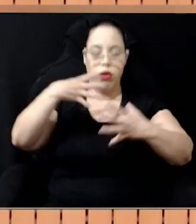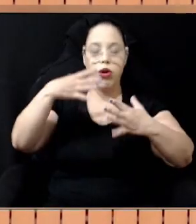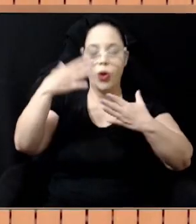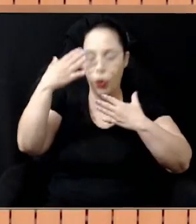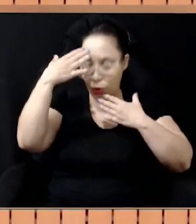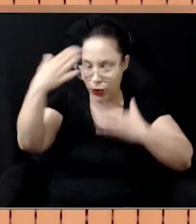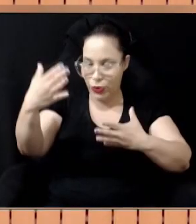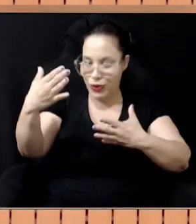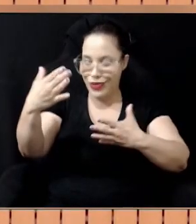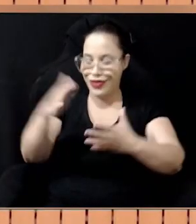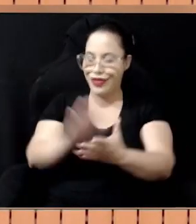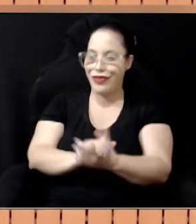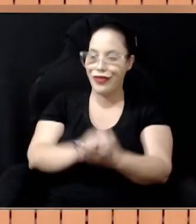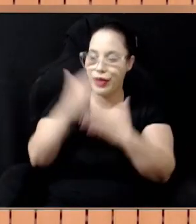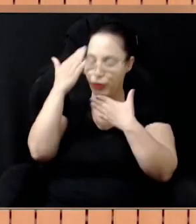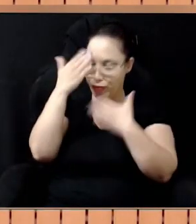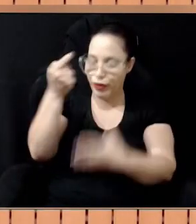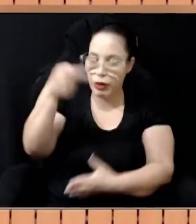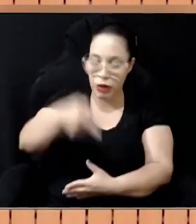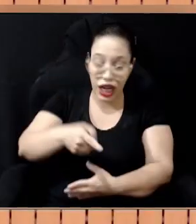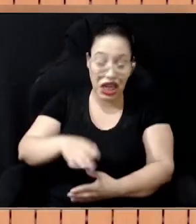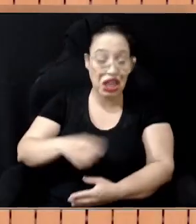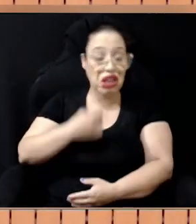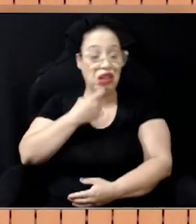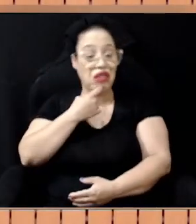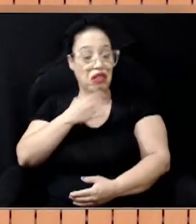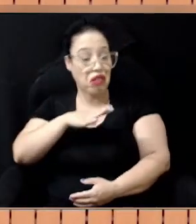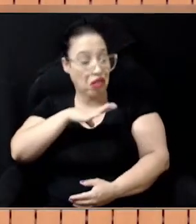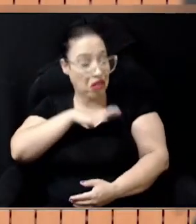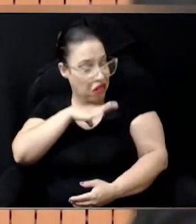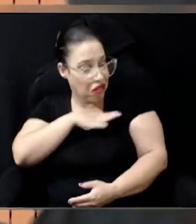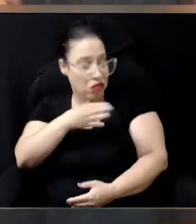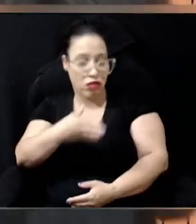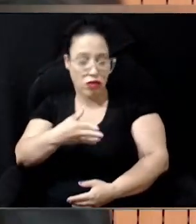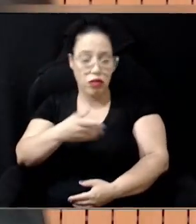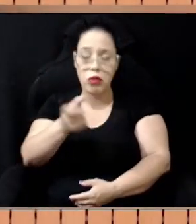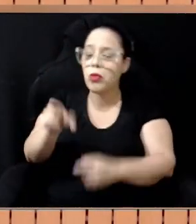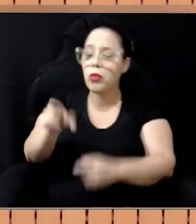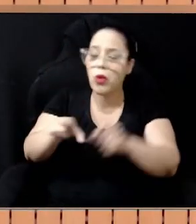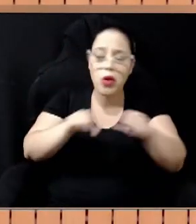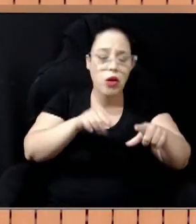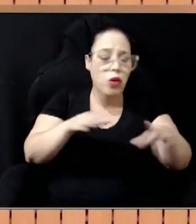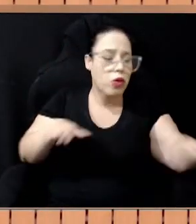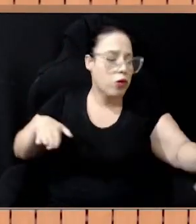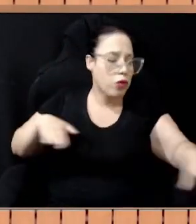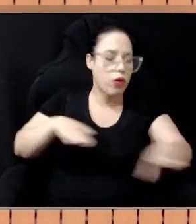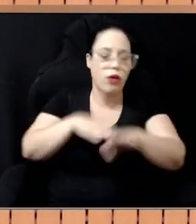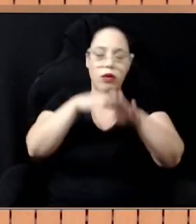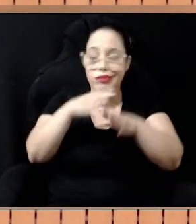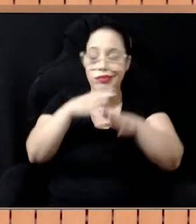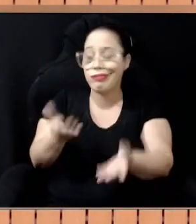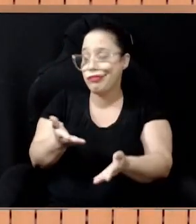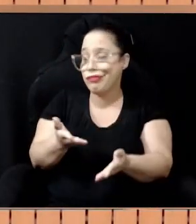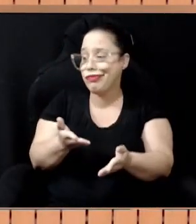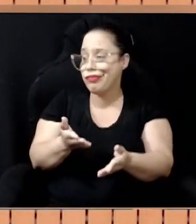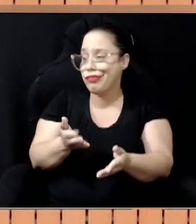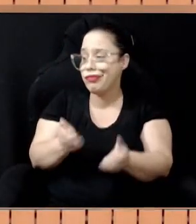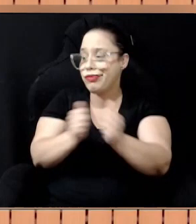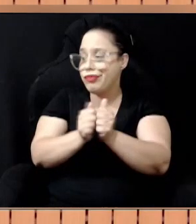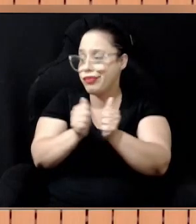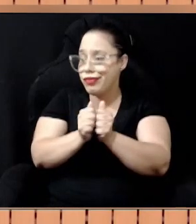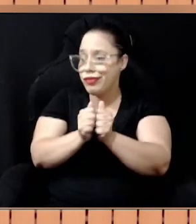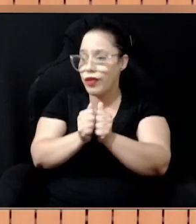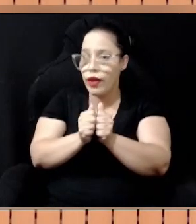de gratidão gratidão por essa cidade por cada pessoa que cruzou meu meu caminho